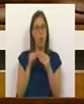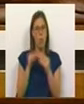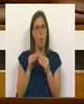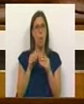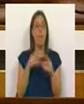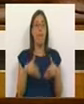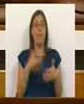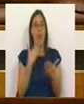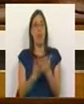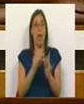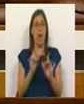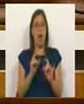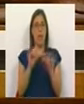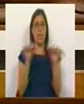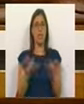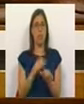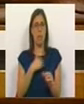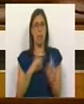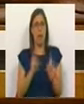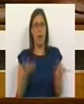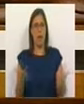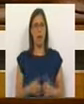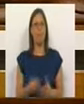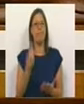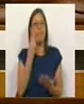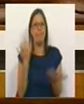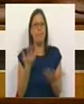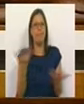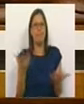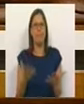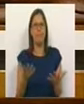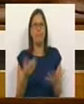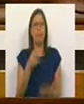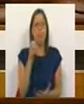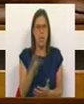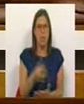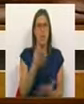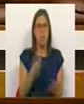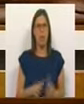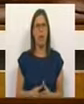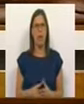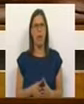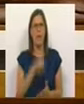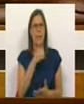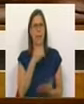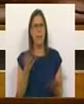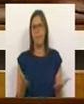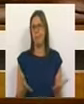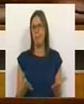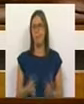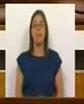onde caminha o nosso sistema de saúde. Como podem o PCP...